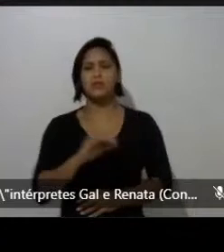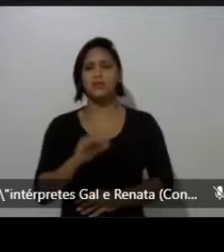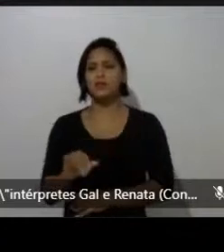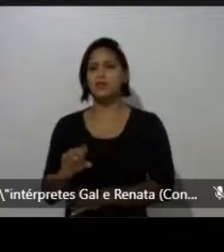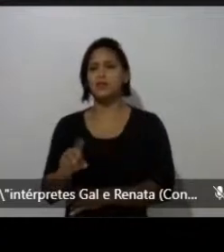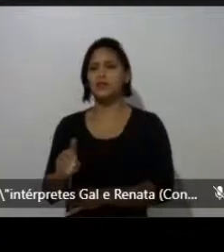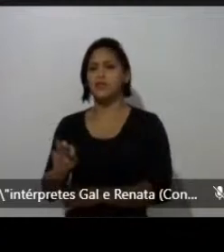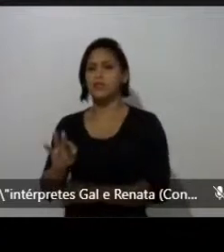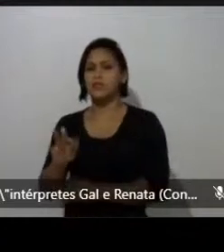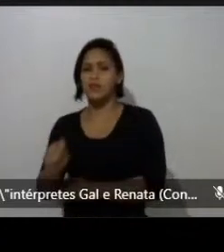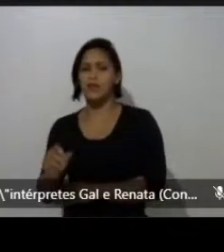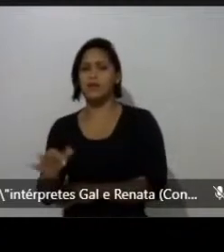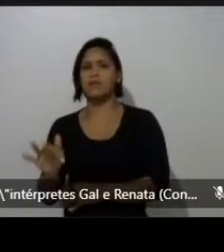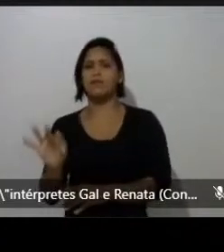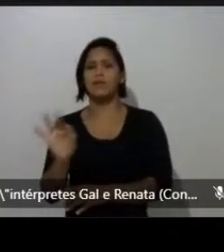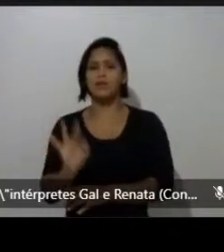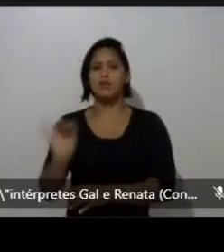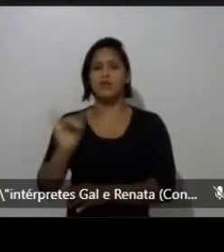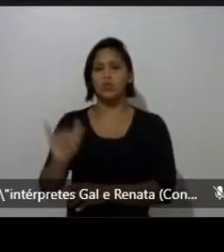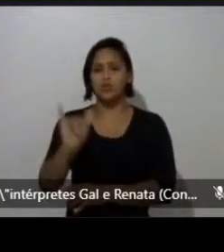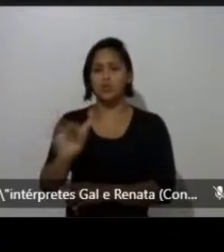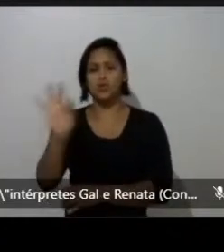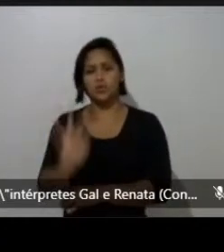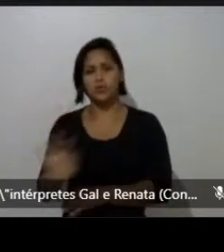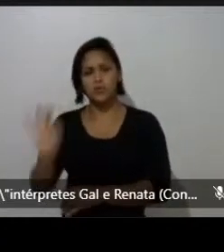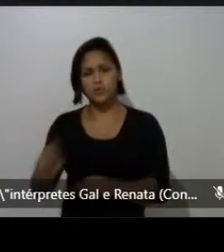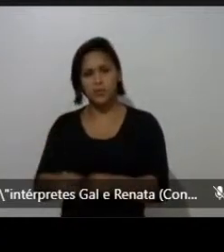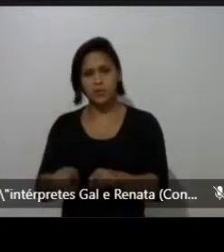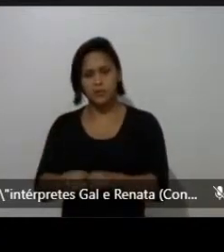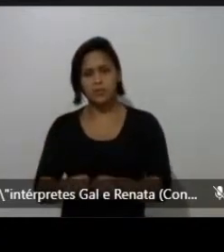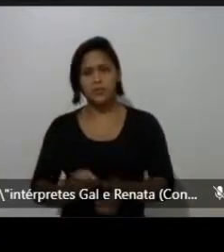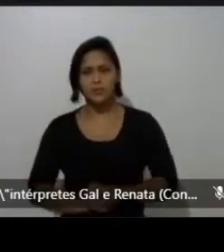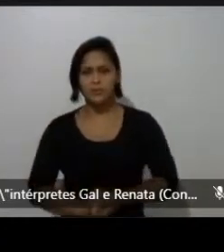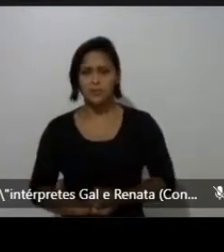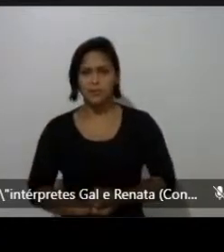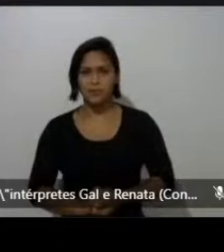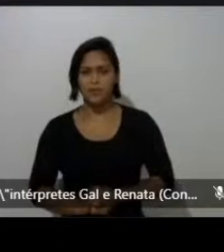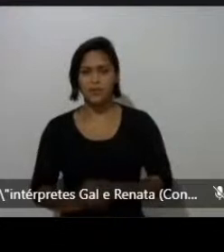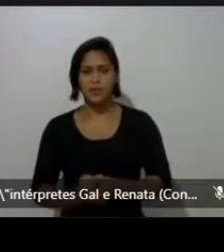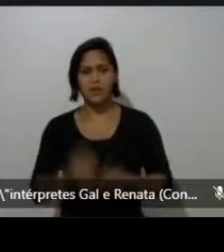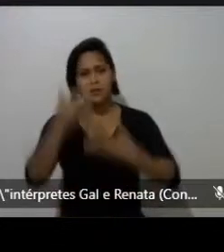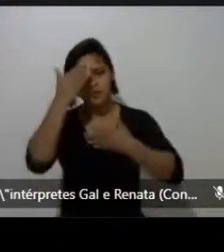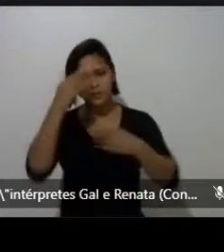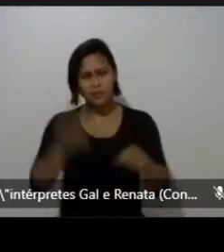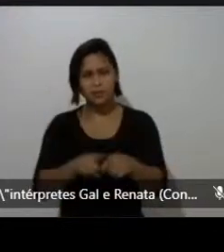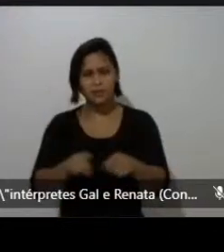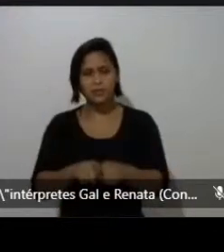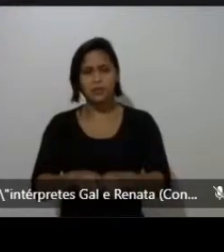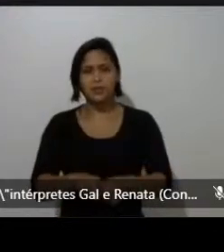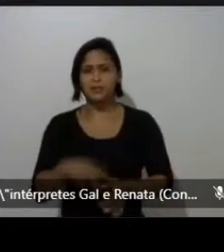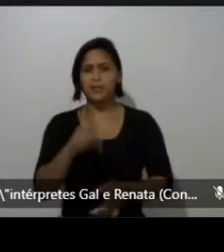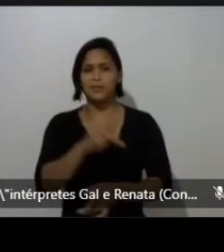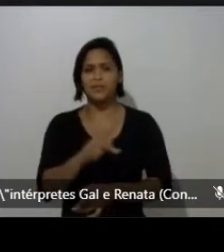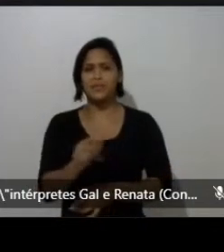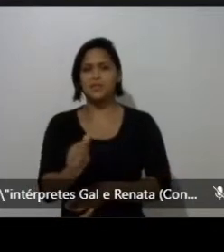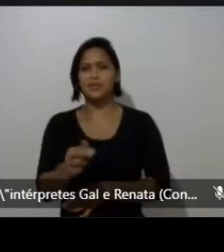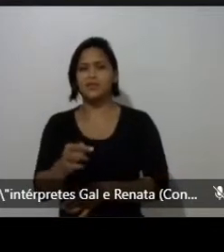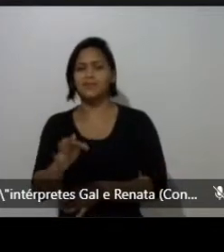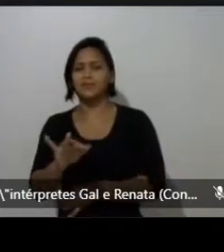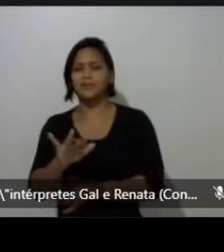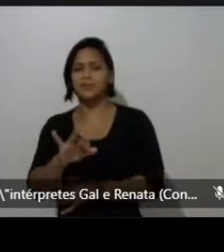IDEP, do Instituto Federal, e, né, agradecer também à Patrícia, né, para a gente compartilhar aí, né,